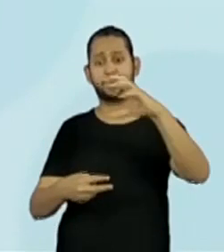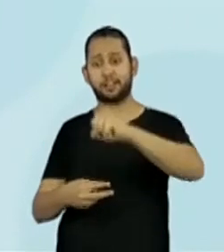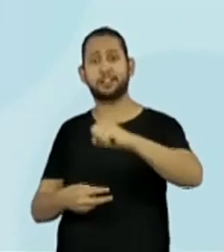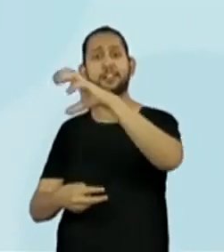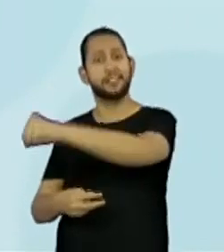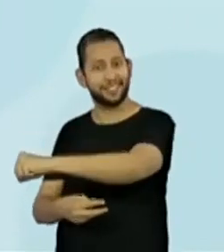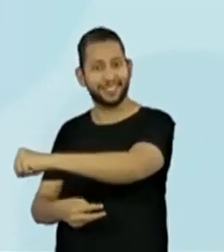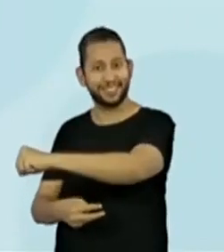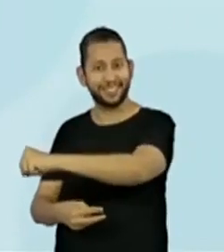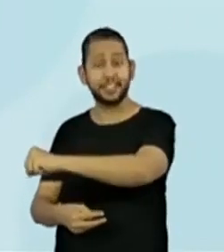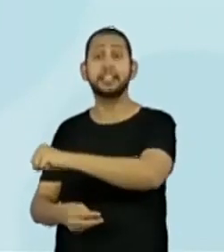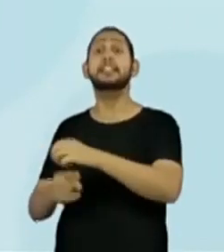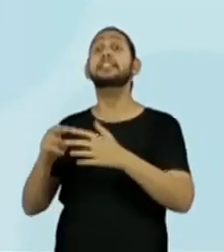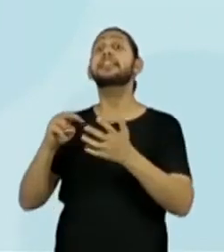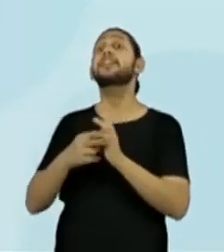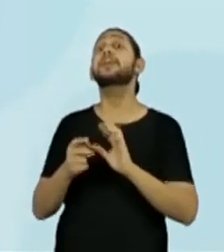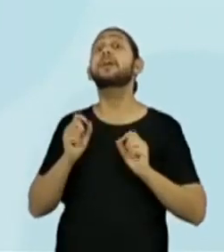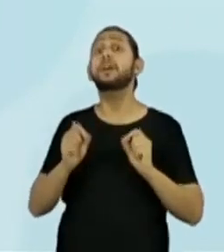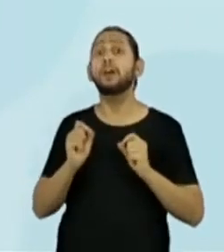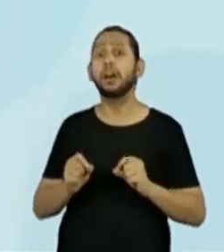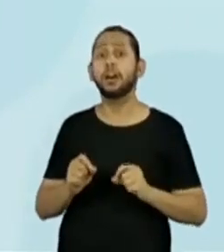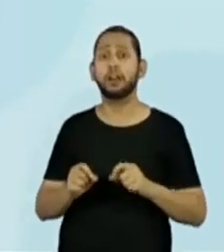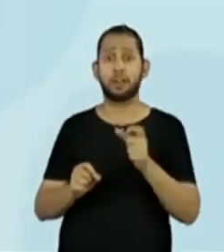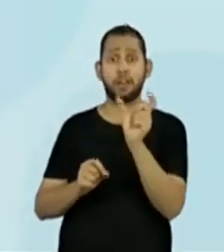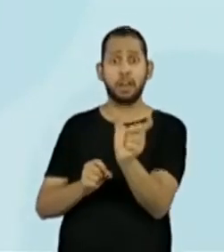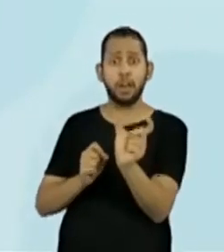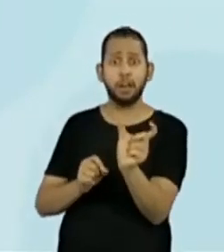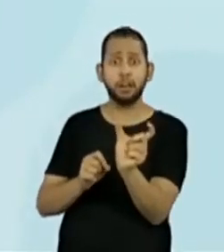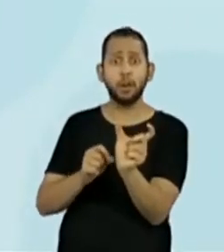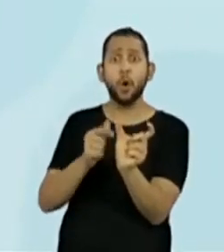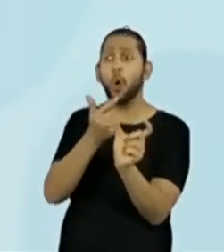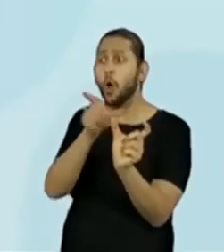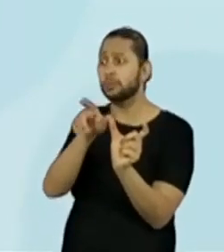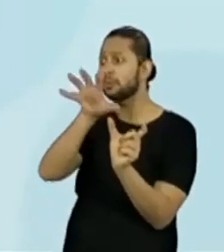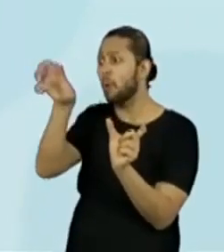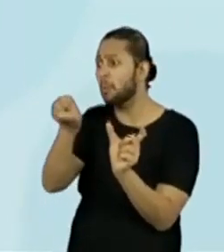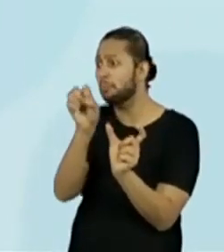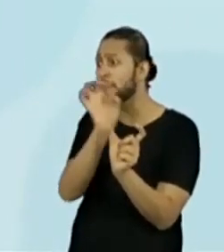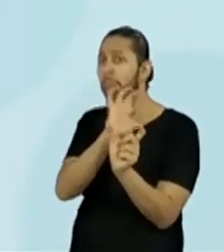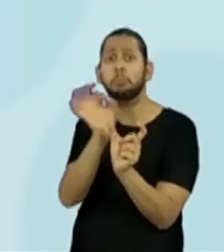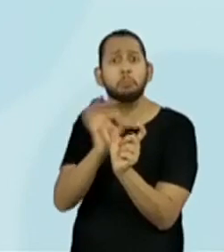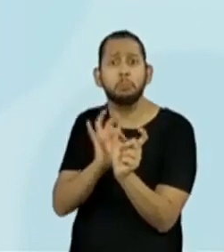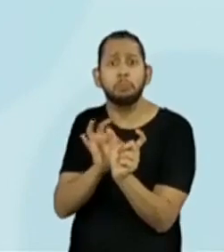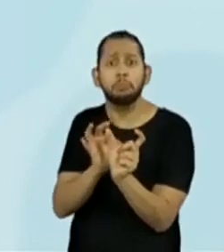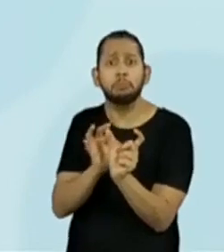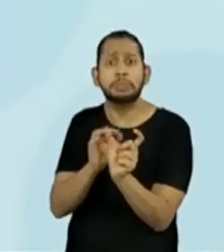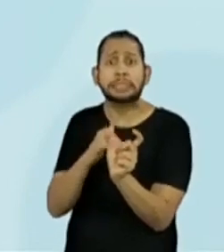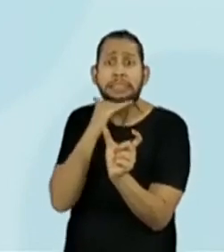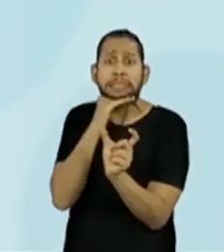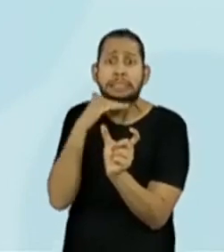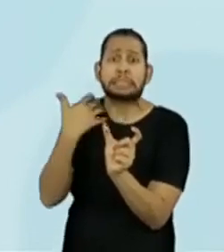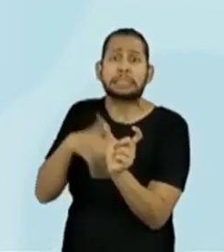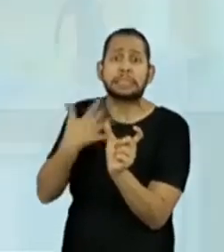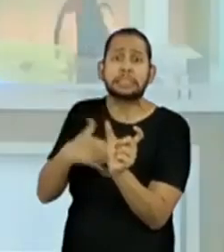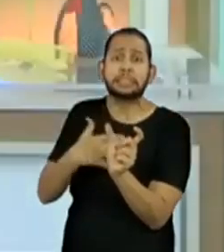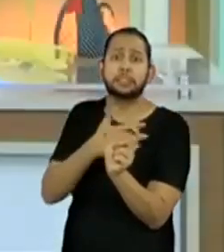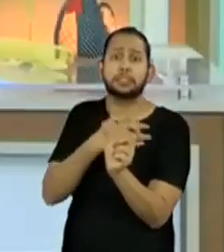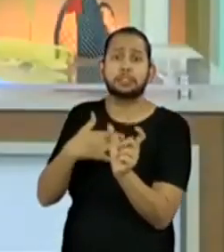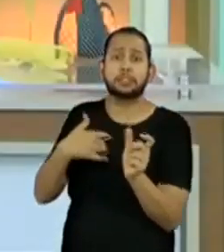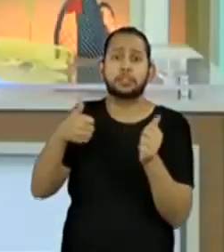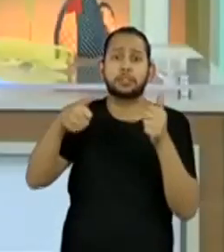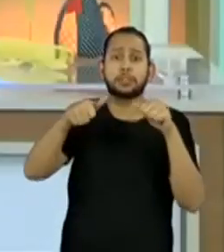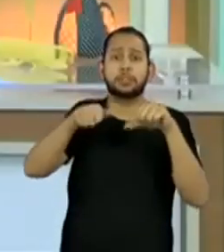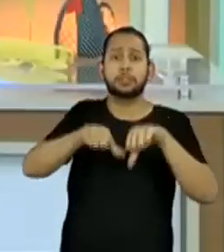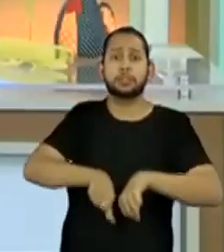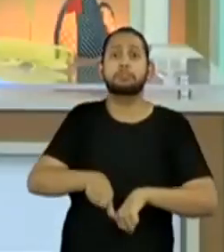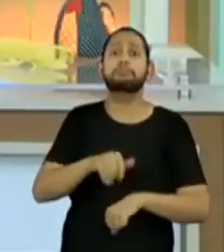relação de dependência entre os seres vivos. O que significa isso? Relação